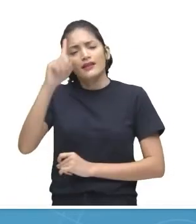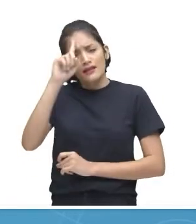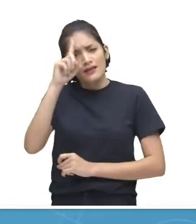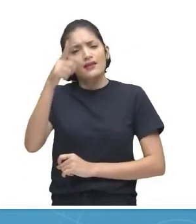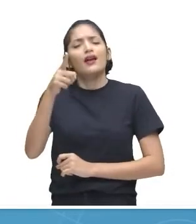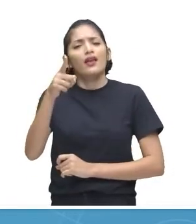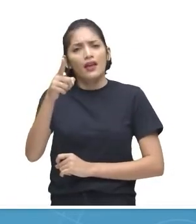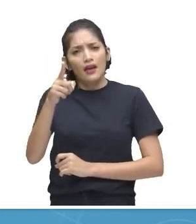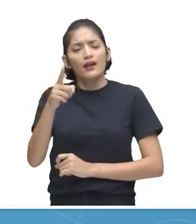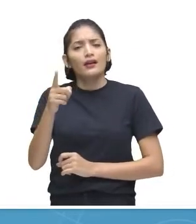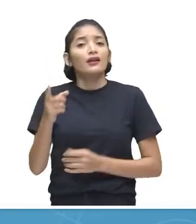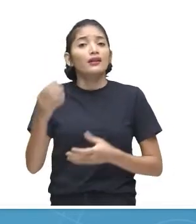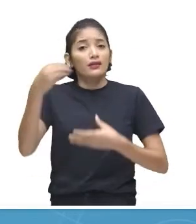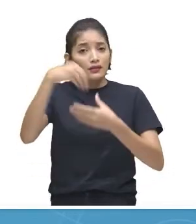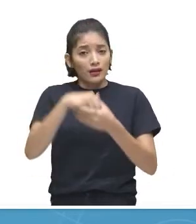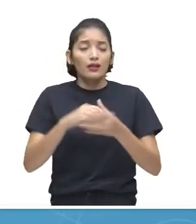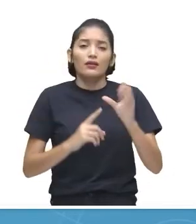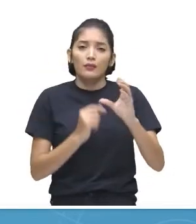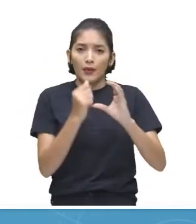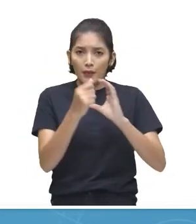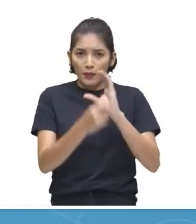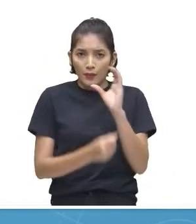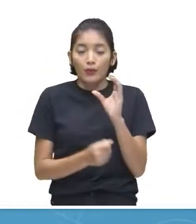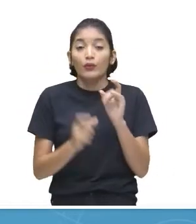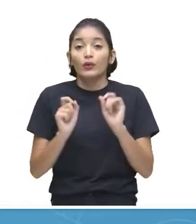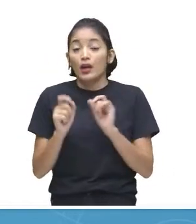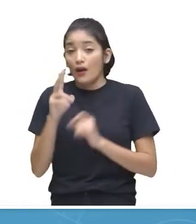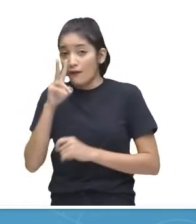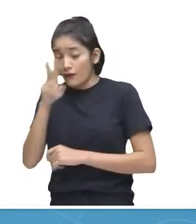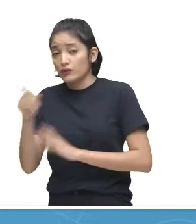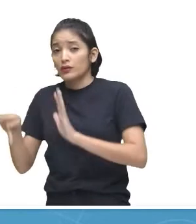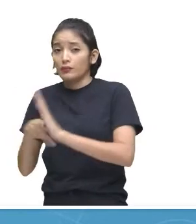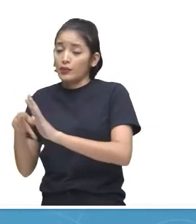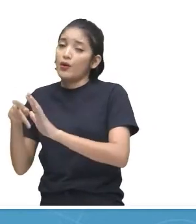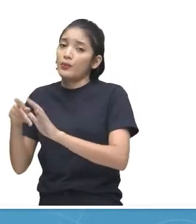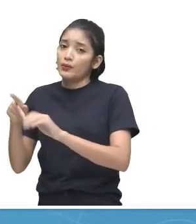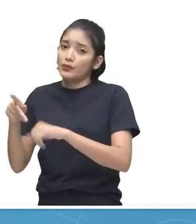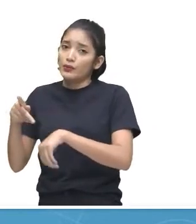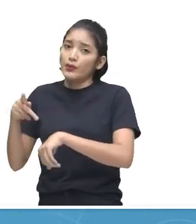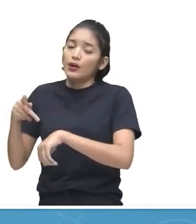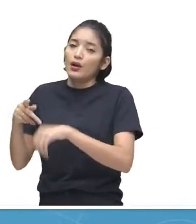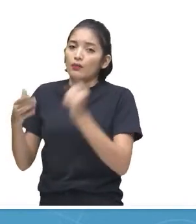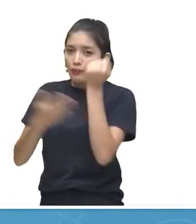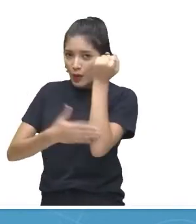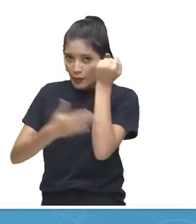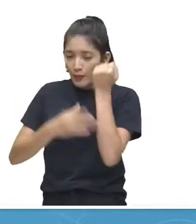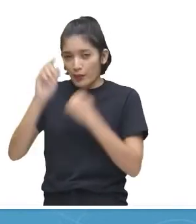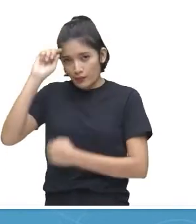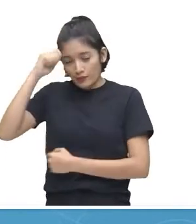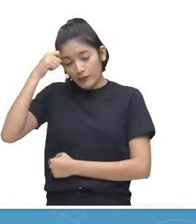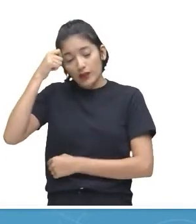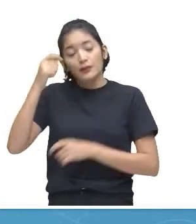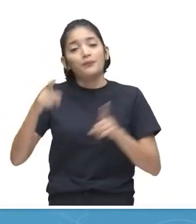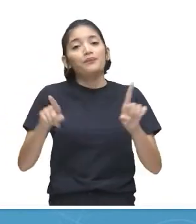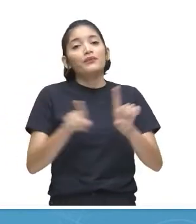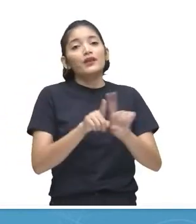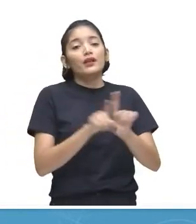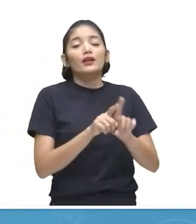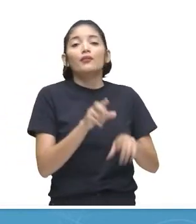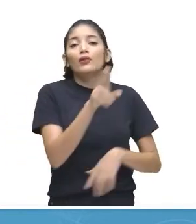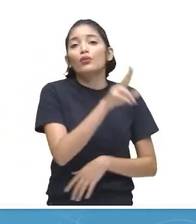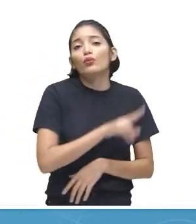que vai estar o capitalismo industrial. A força do carvão como principal fonte energética e também, né, o uso